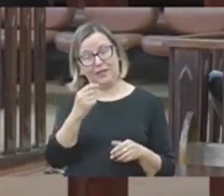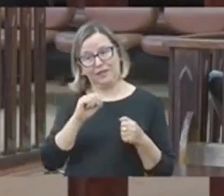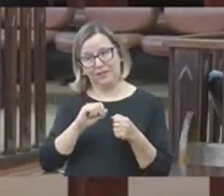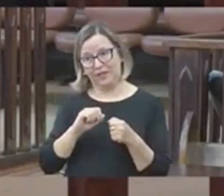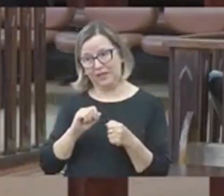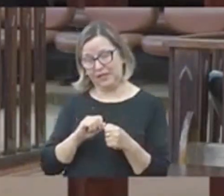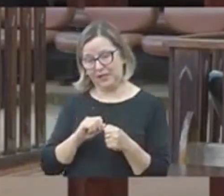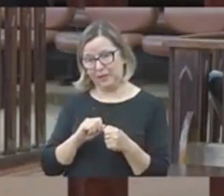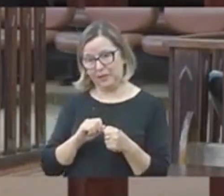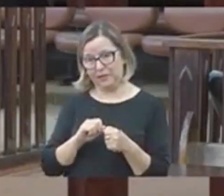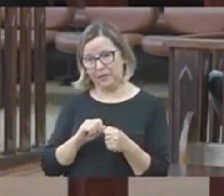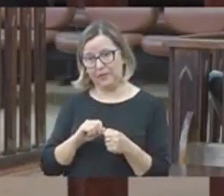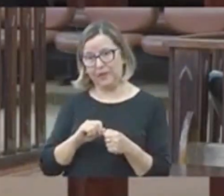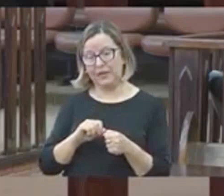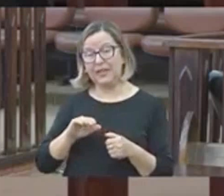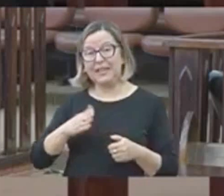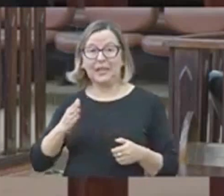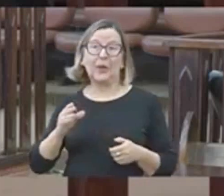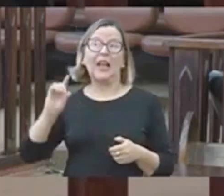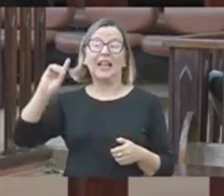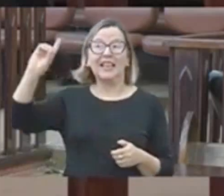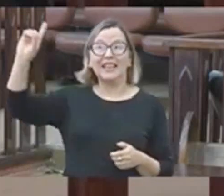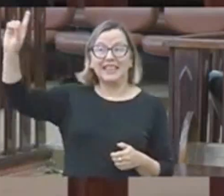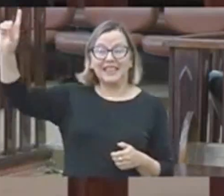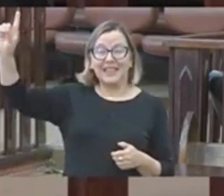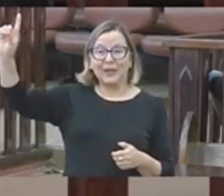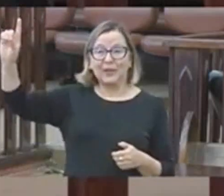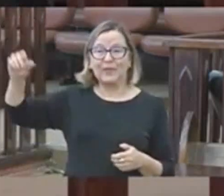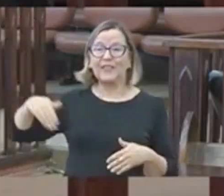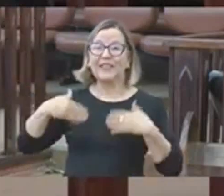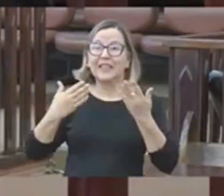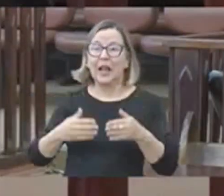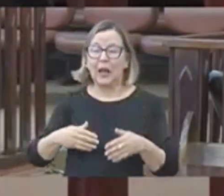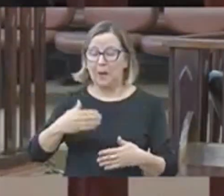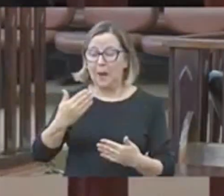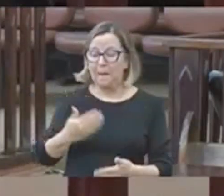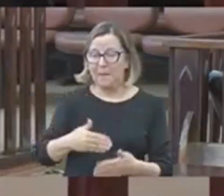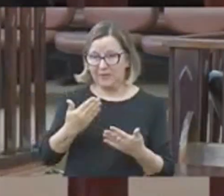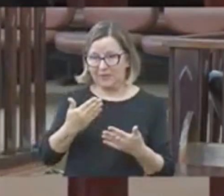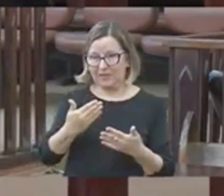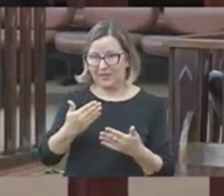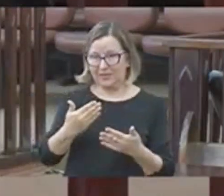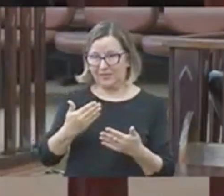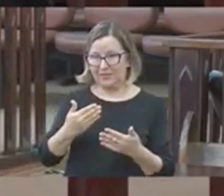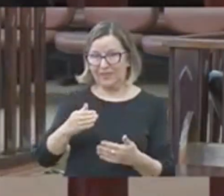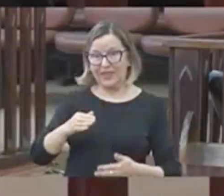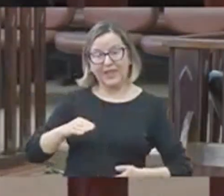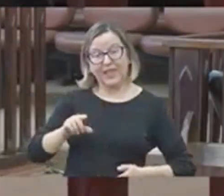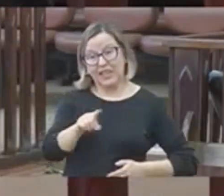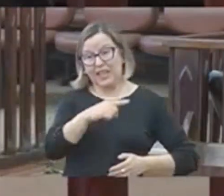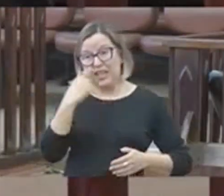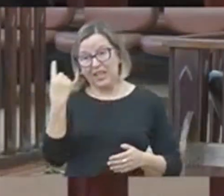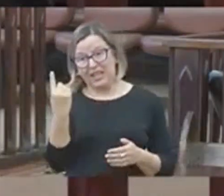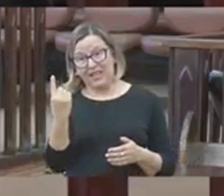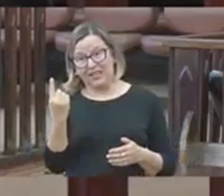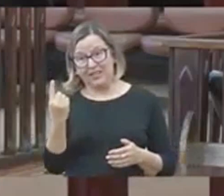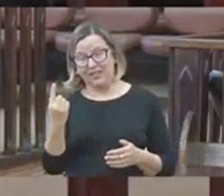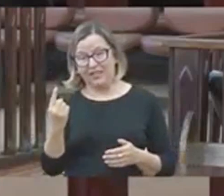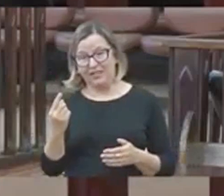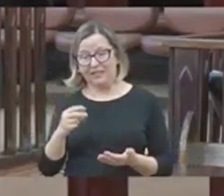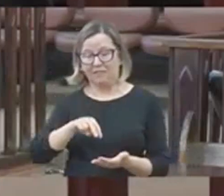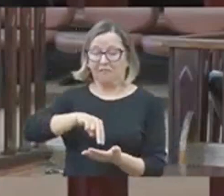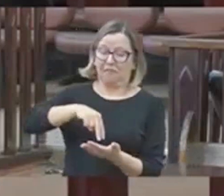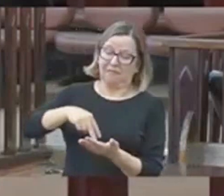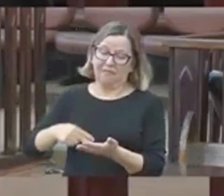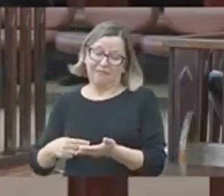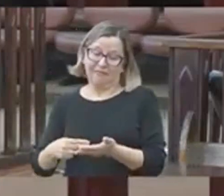uma provação e aí nós desestabilizamos. Se a nossa